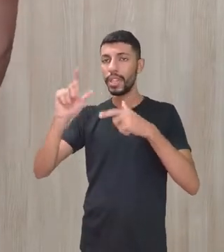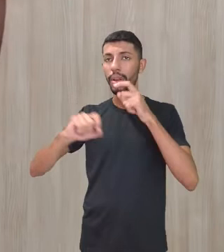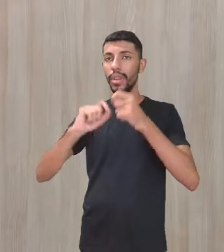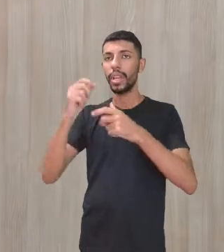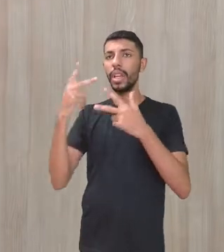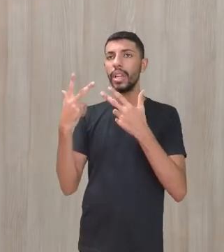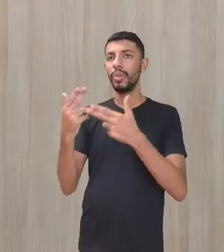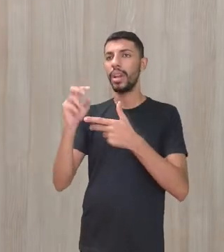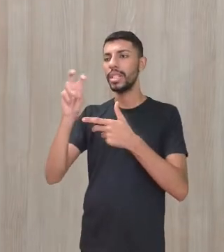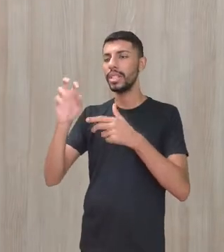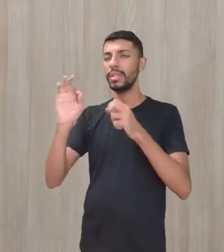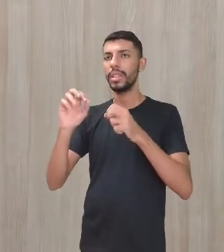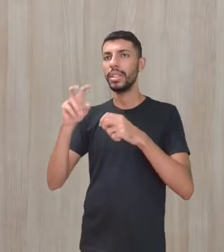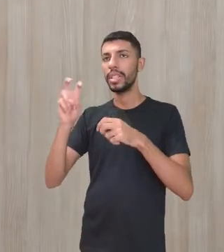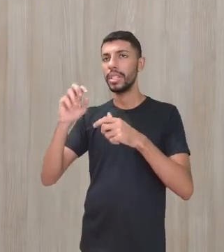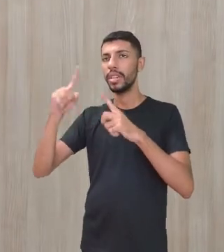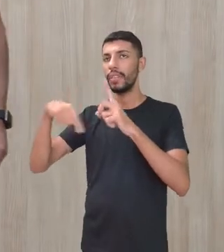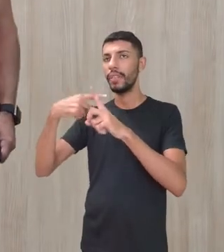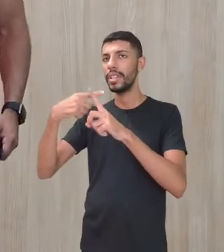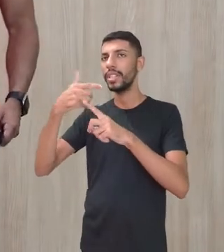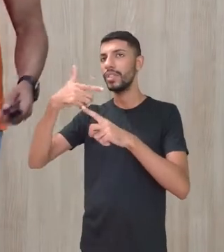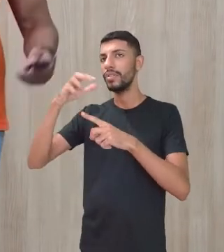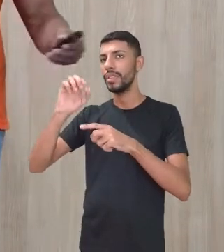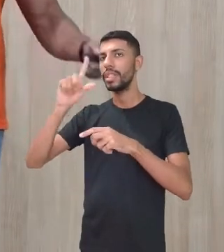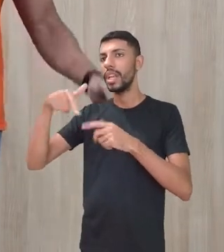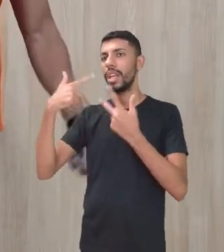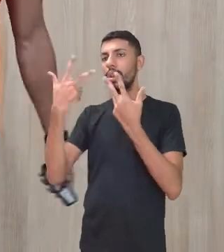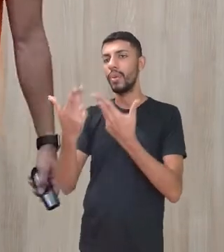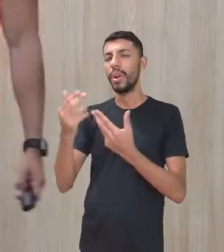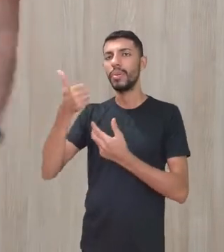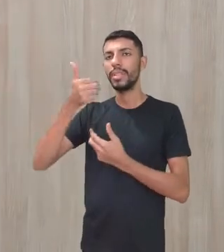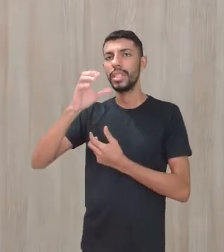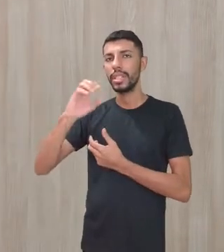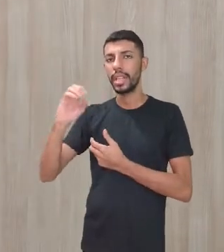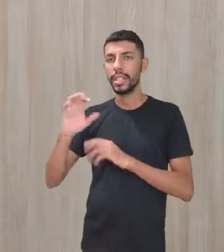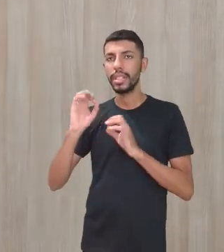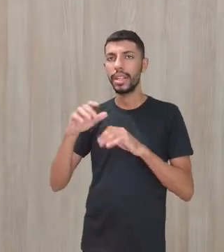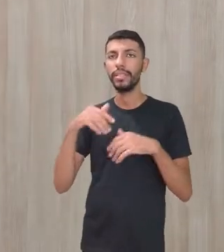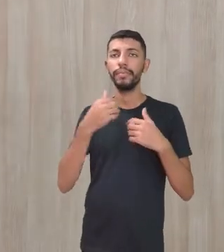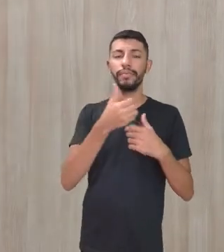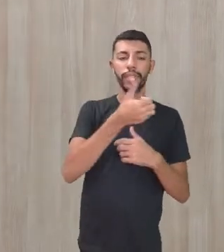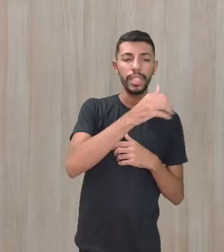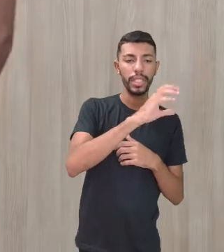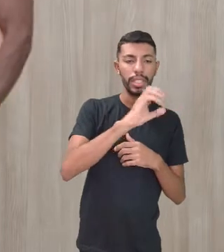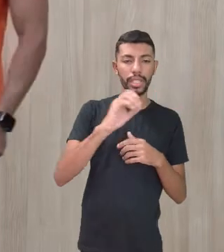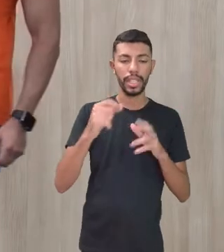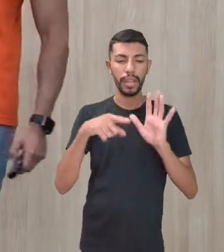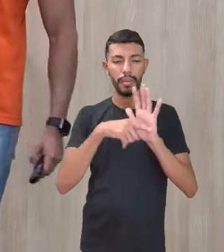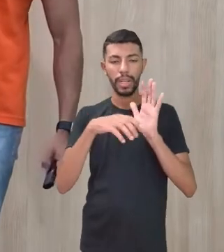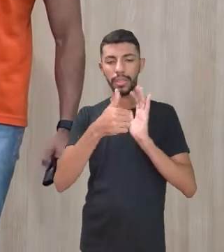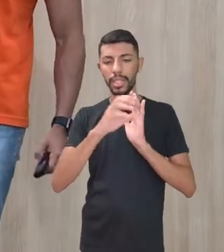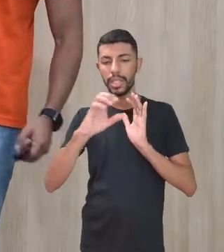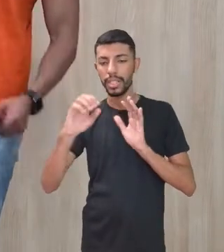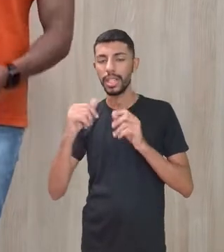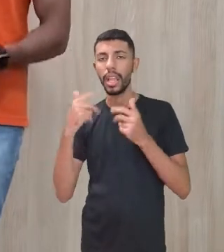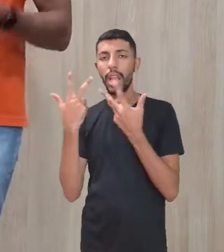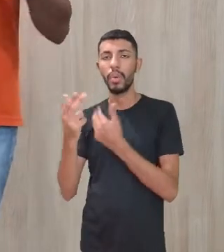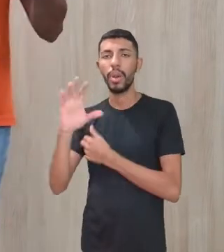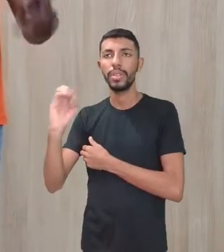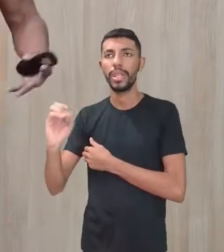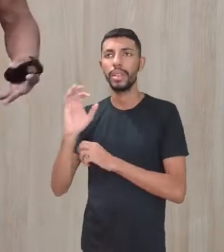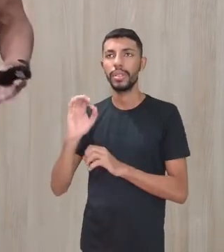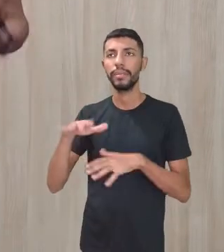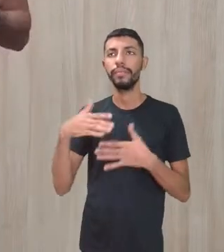é igual a 100, e 100 menos 100 é igual a 0. Então, eu transformei aí 7/20, que é